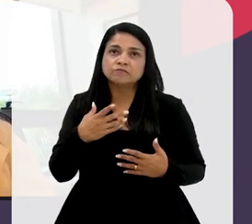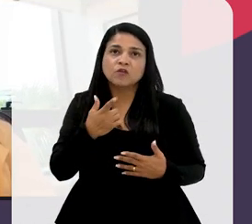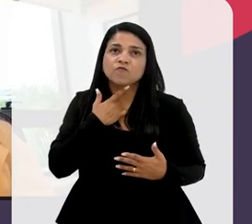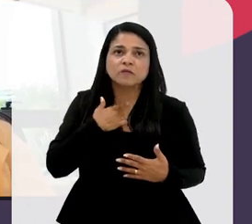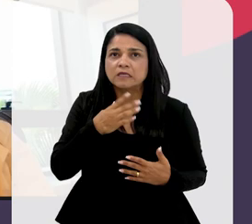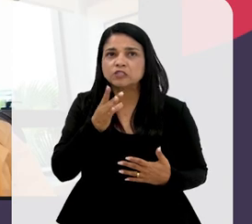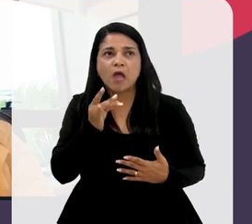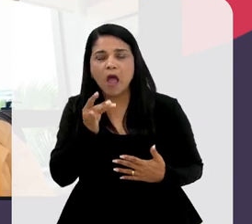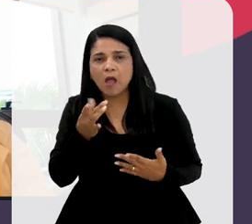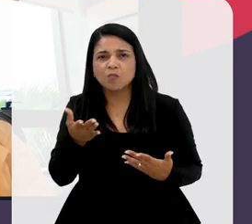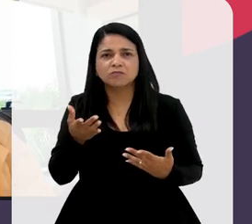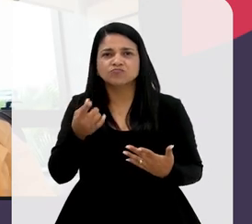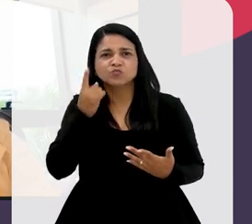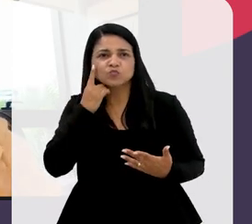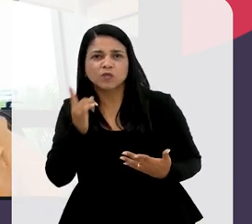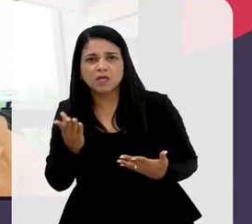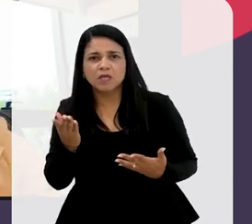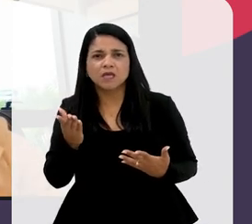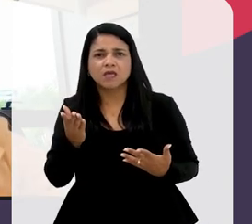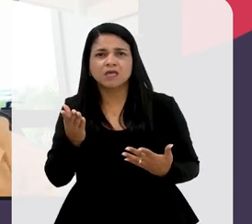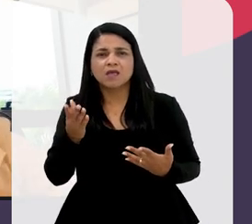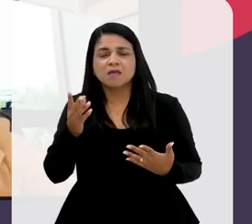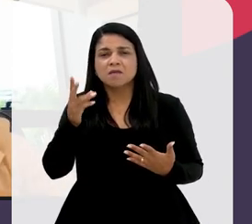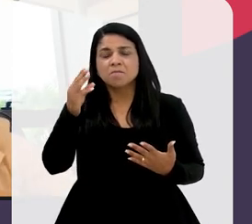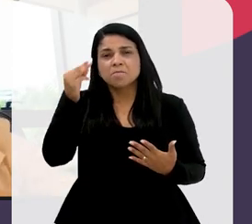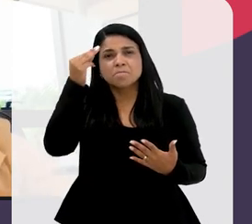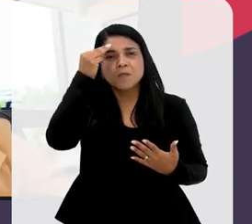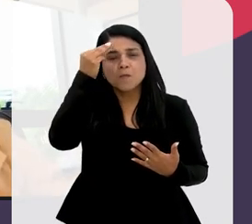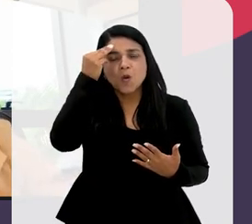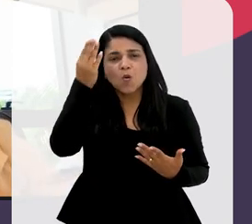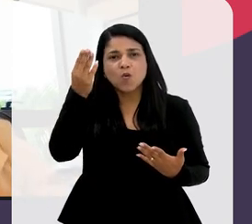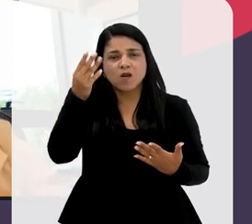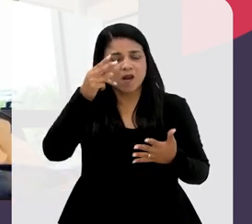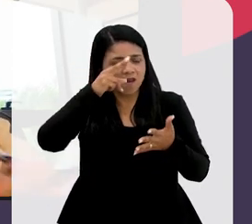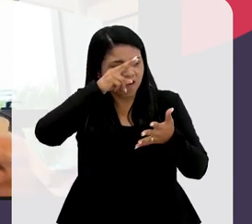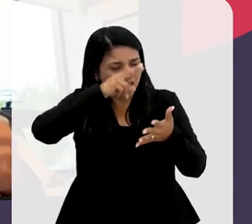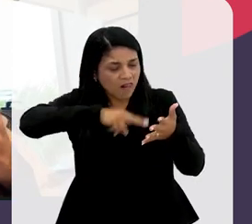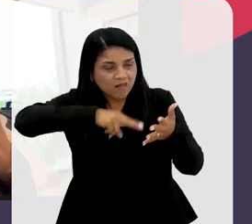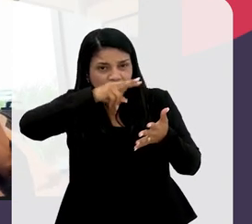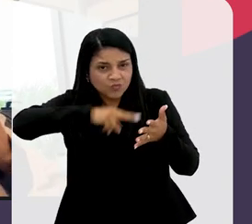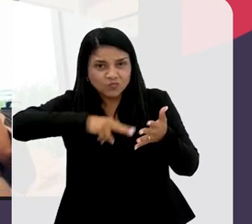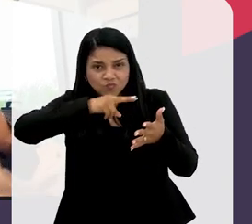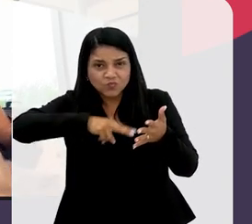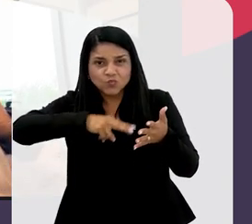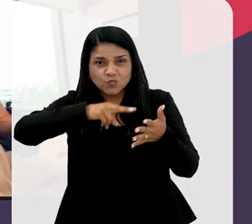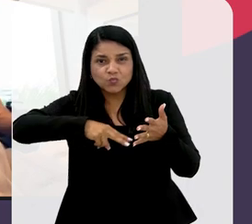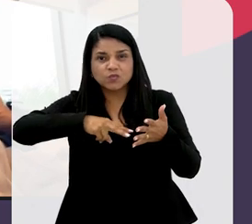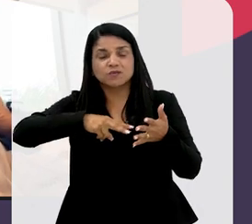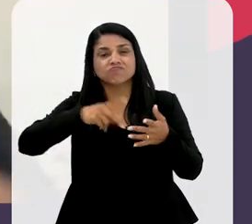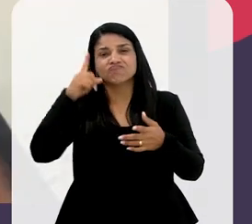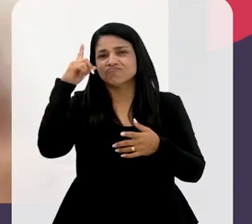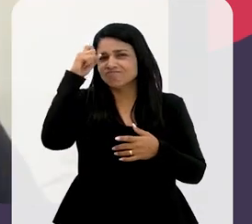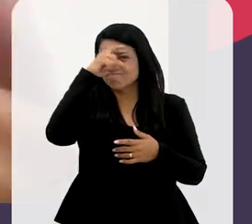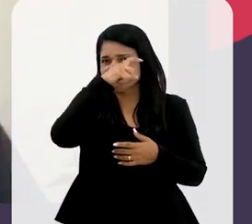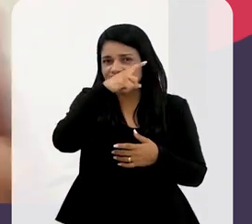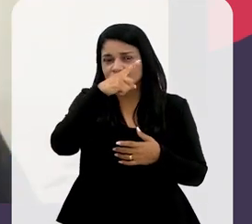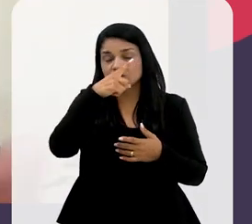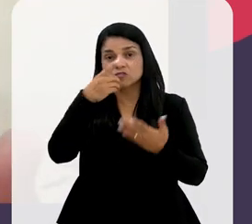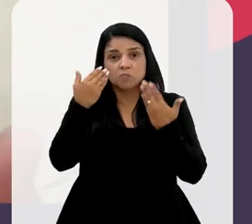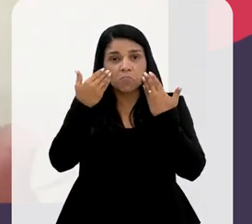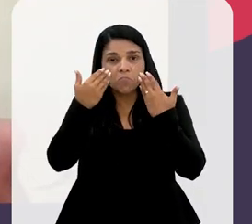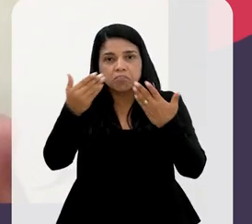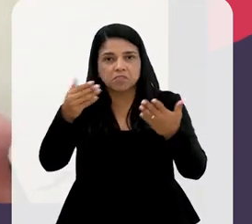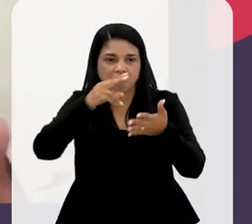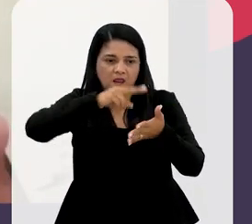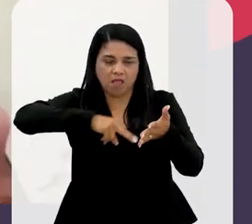vontade de beber água. Não sei, isso não é isso, mas é mais ou menos essas memórias. A leitura, eu tenho maior